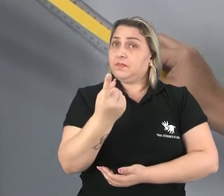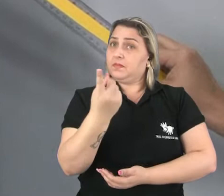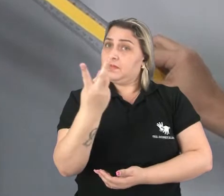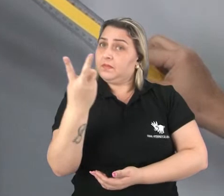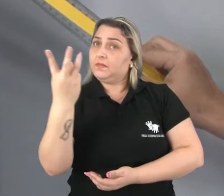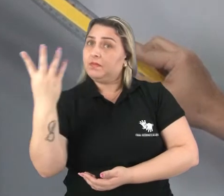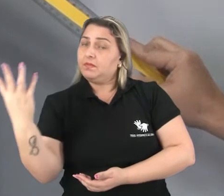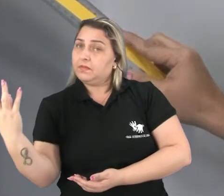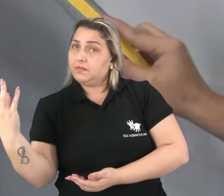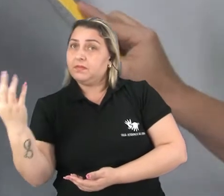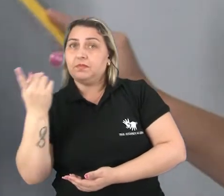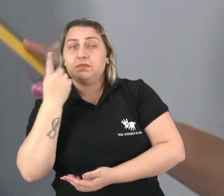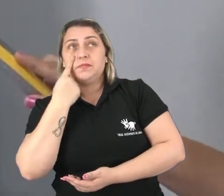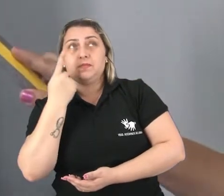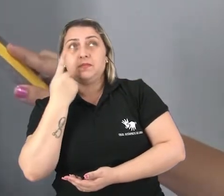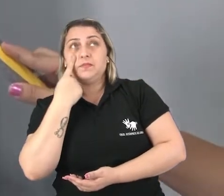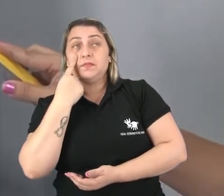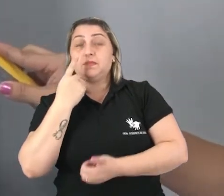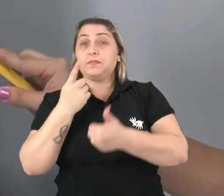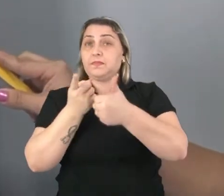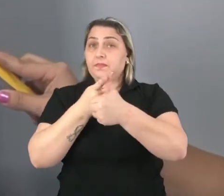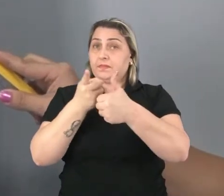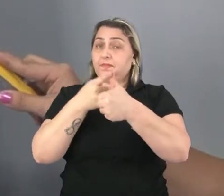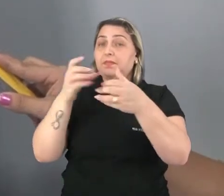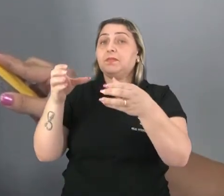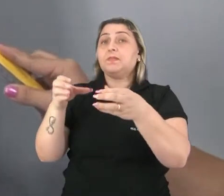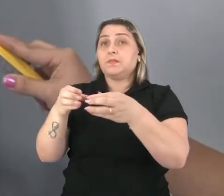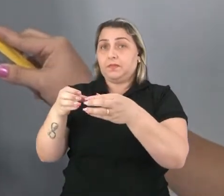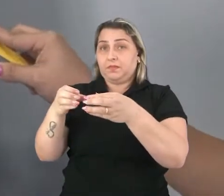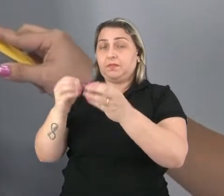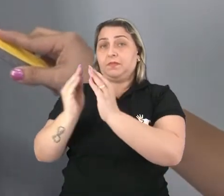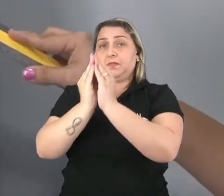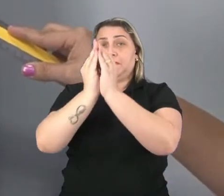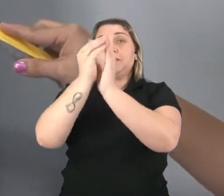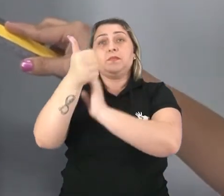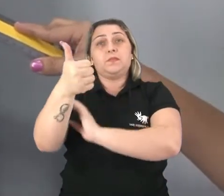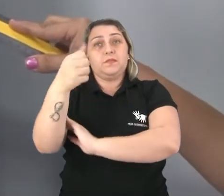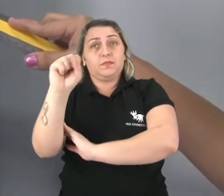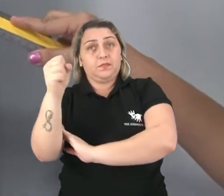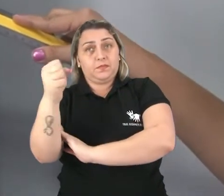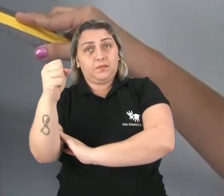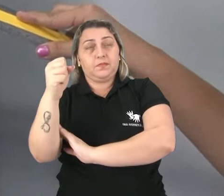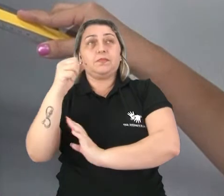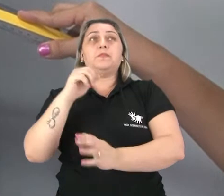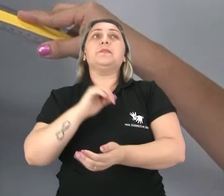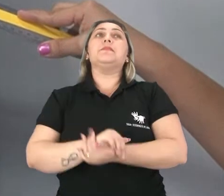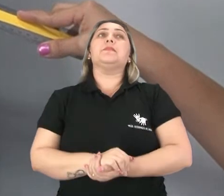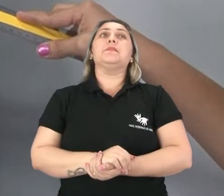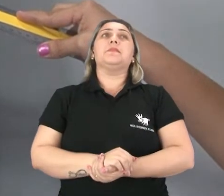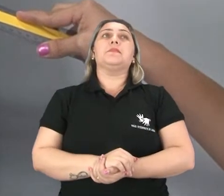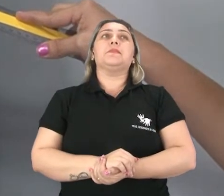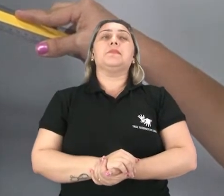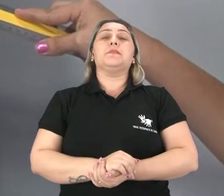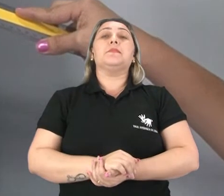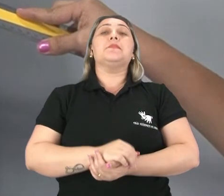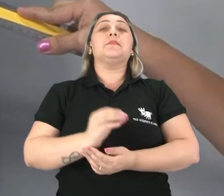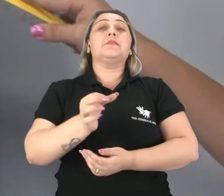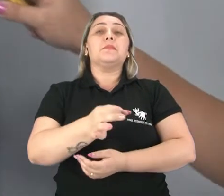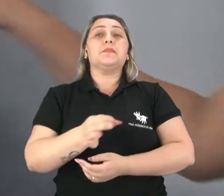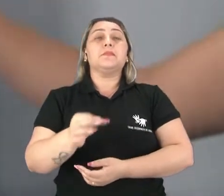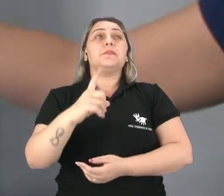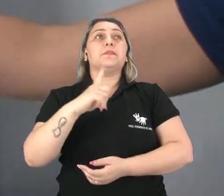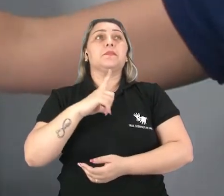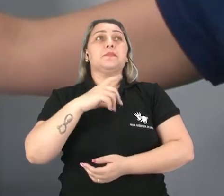quantificamos nas coleções? Olha só, a primeira coleção, a de bonecos, tínhamos 18 bonecos. E na de